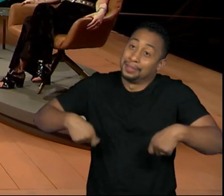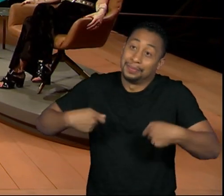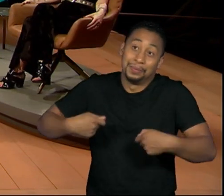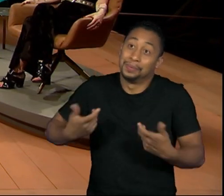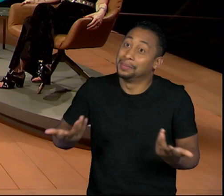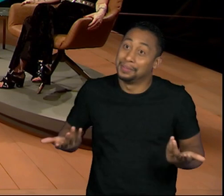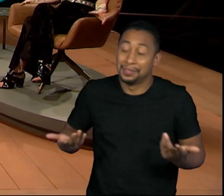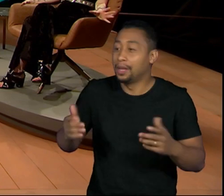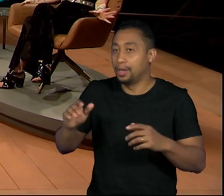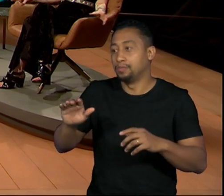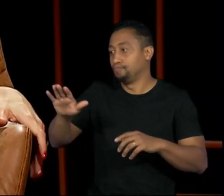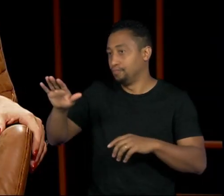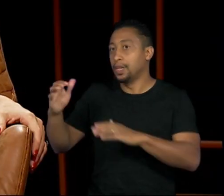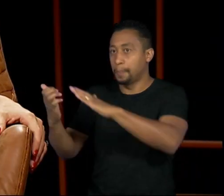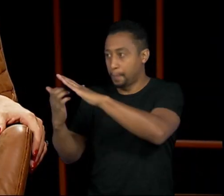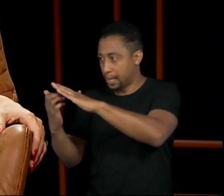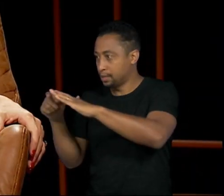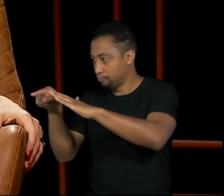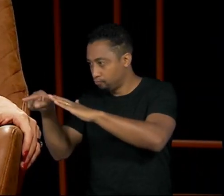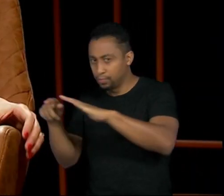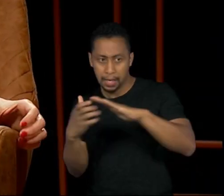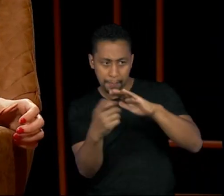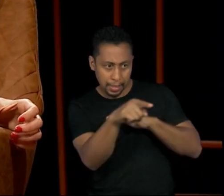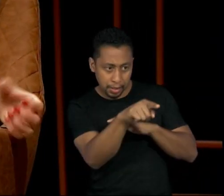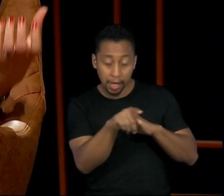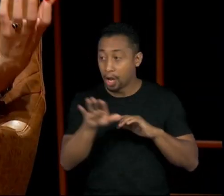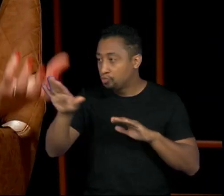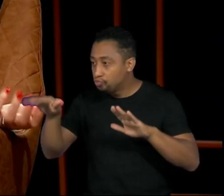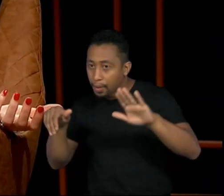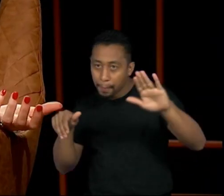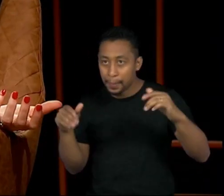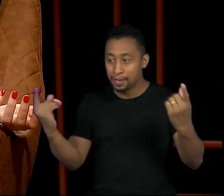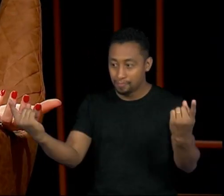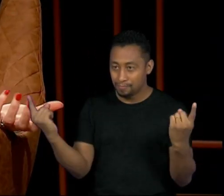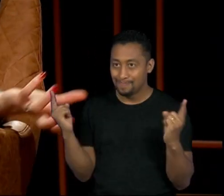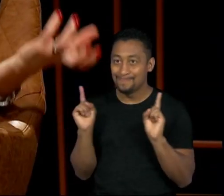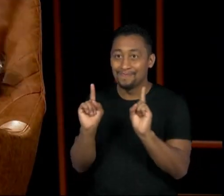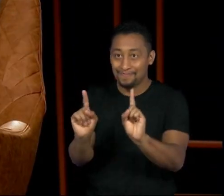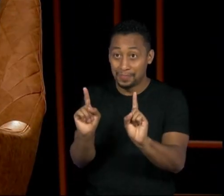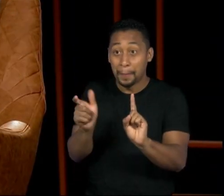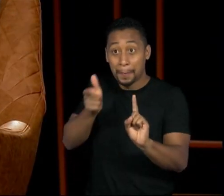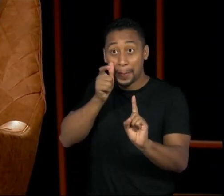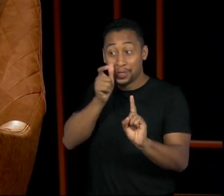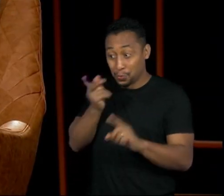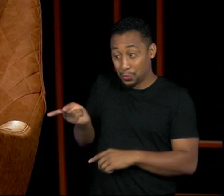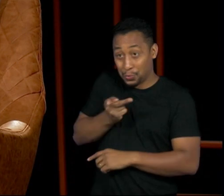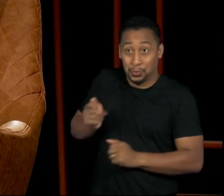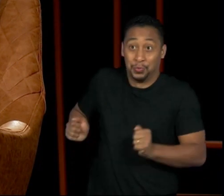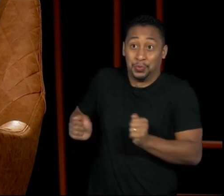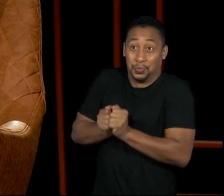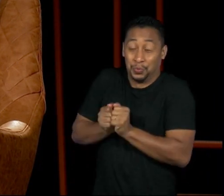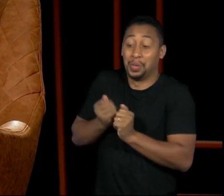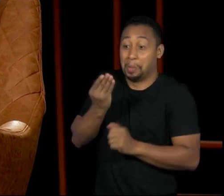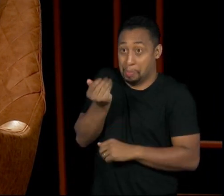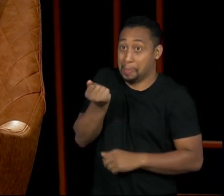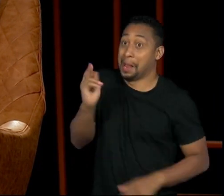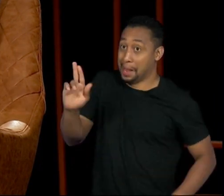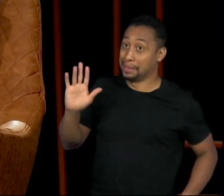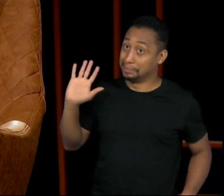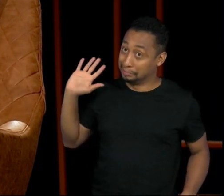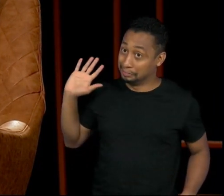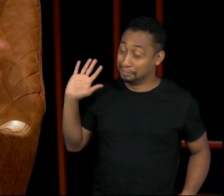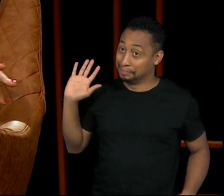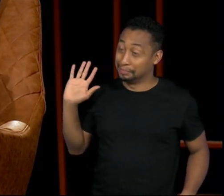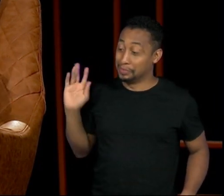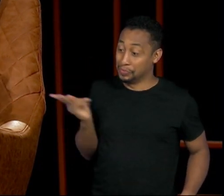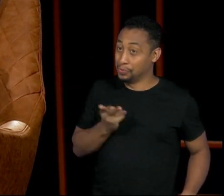E aí eu combinei, nesse dia que eu cantava no Bareto, eu convidei a Sony e a Som Livre para estarem no mesmo dia no bar.